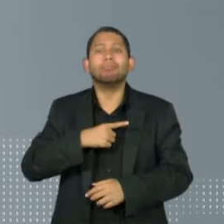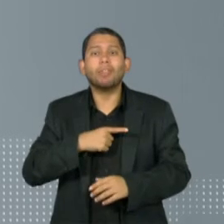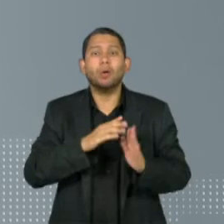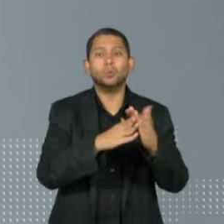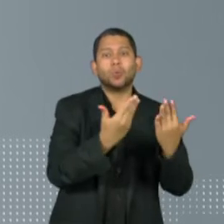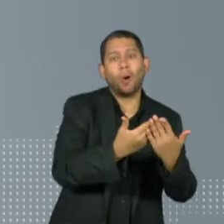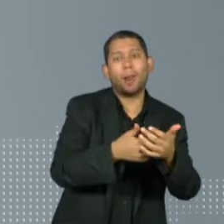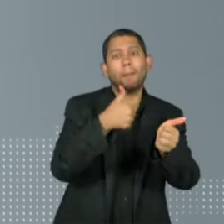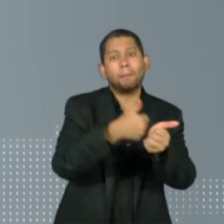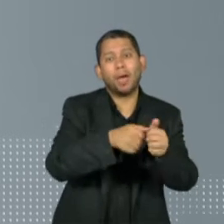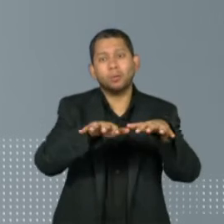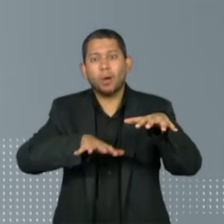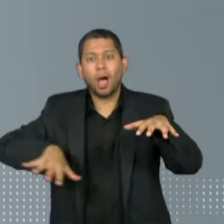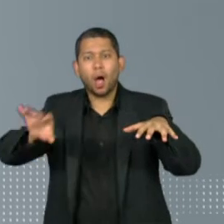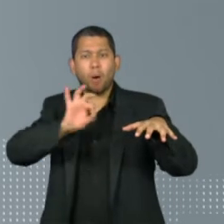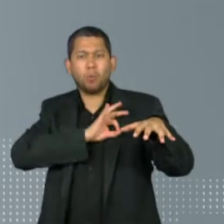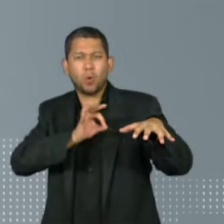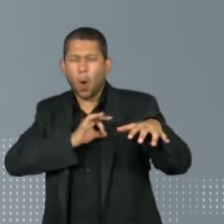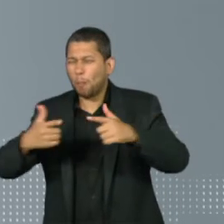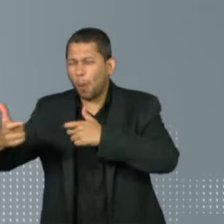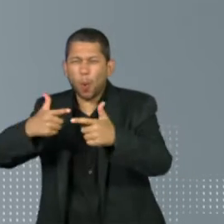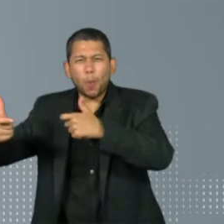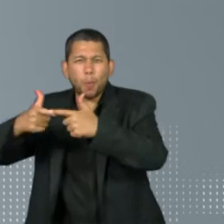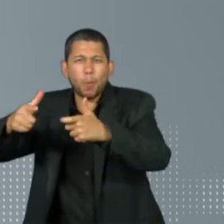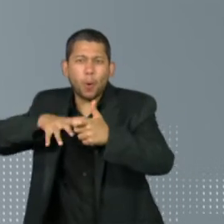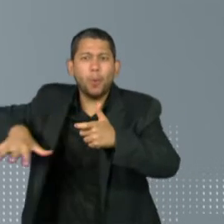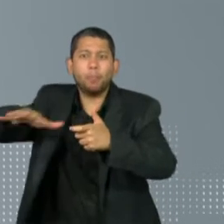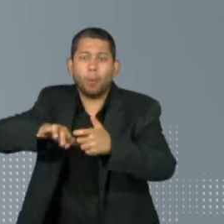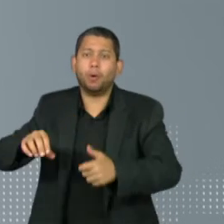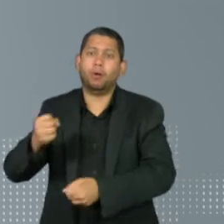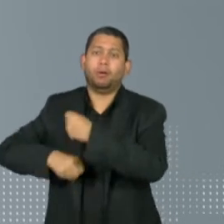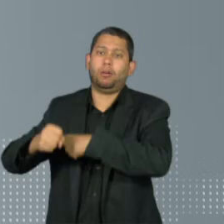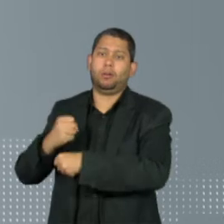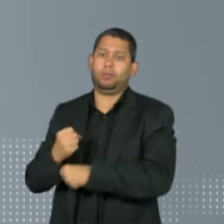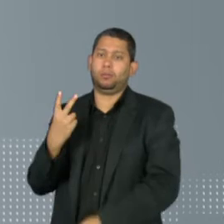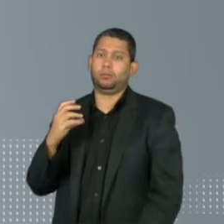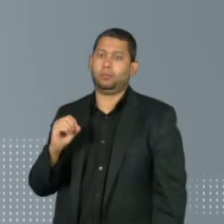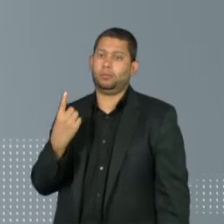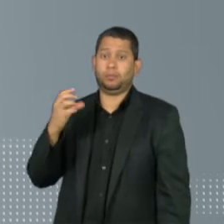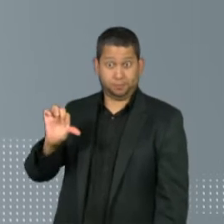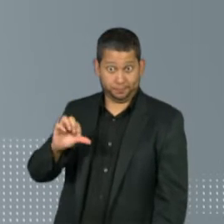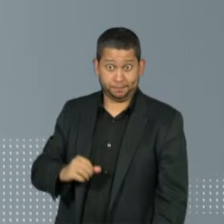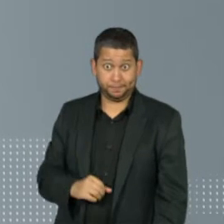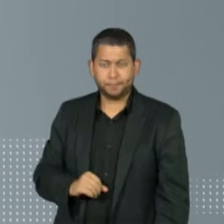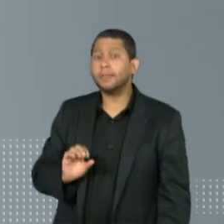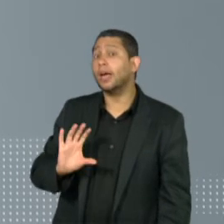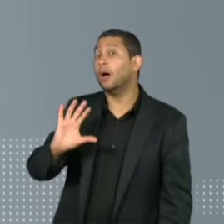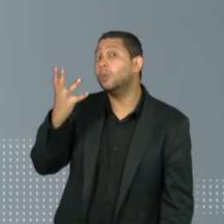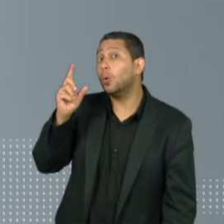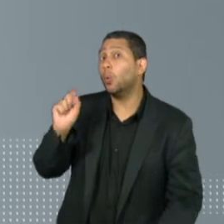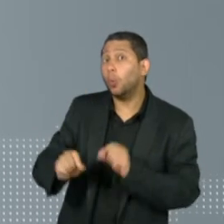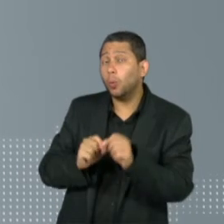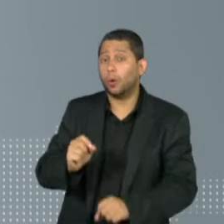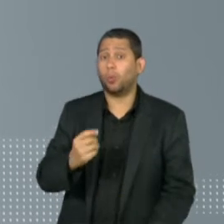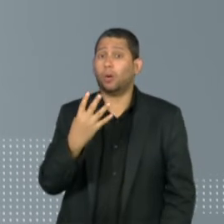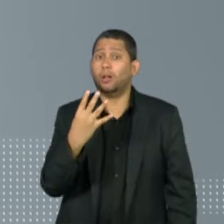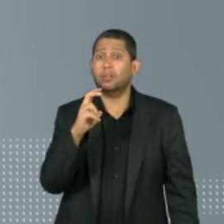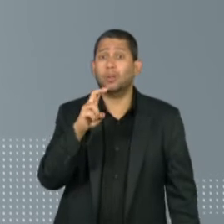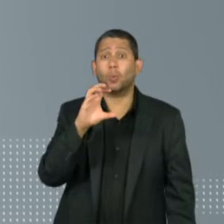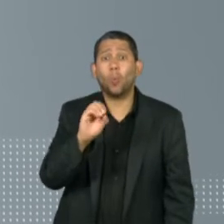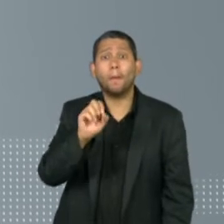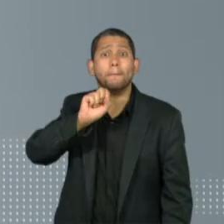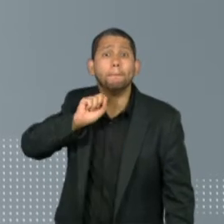tiros e presença de policiais em 2019. Ações que causaram impacto estimado em 450